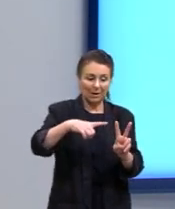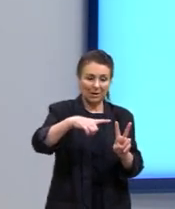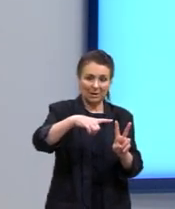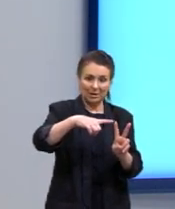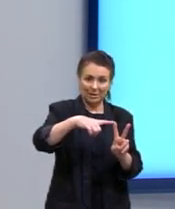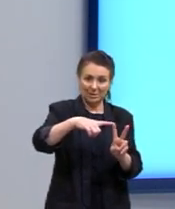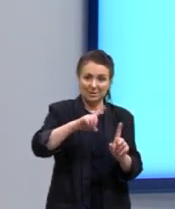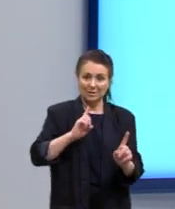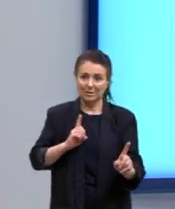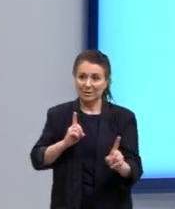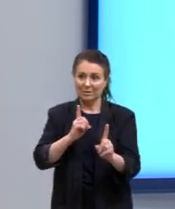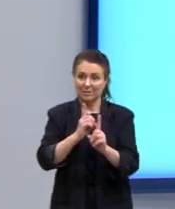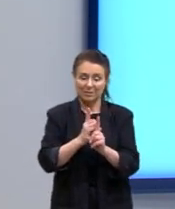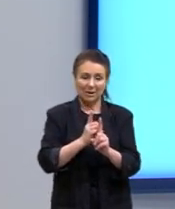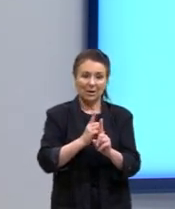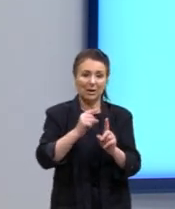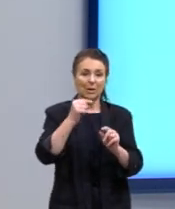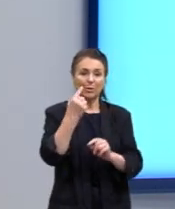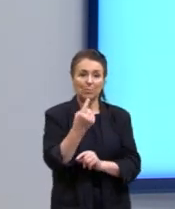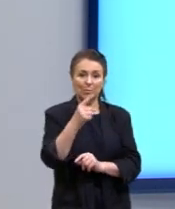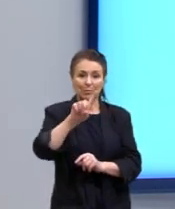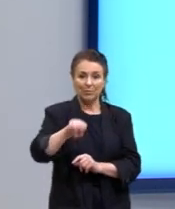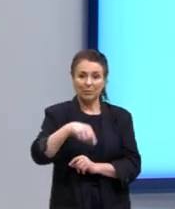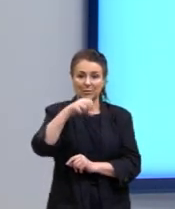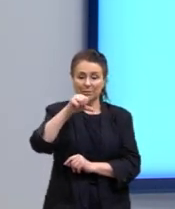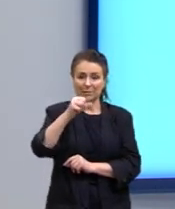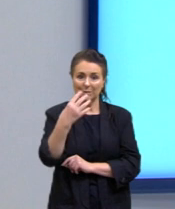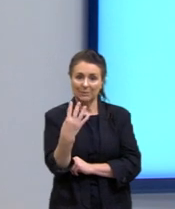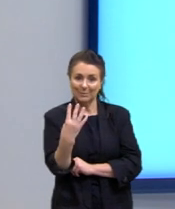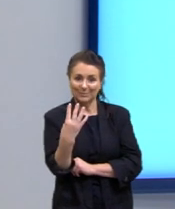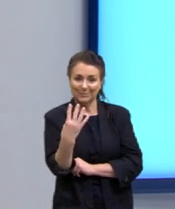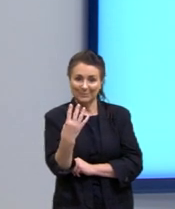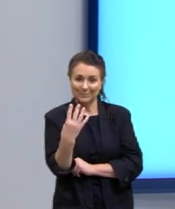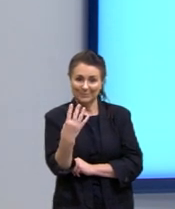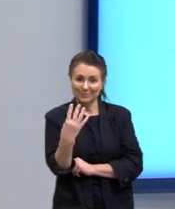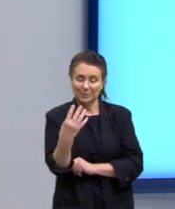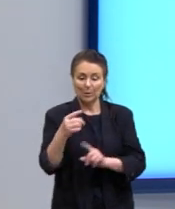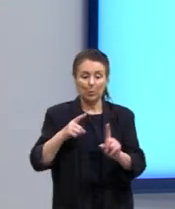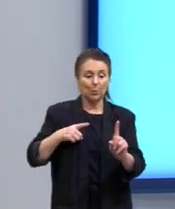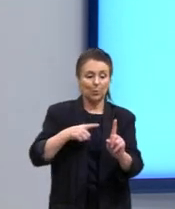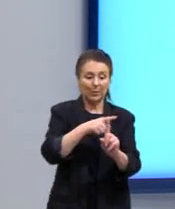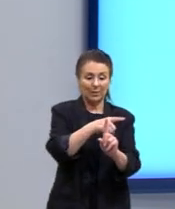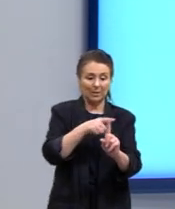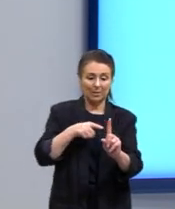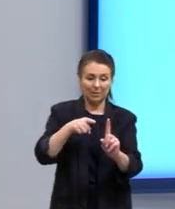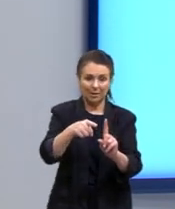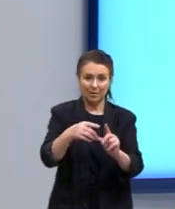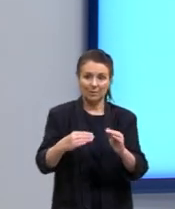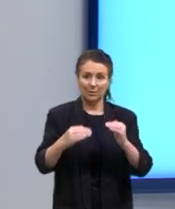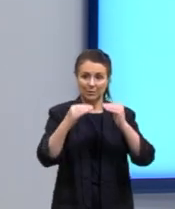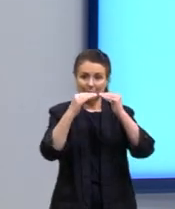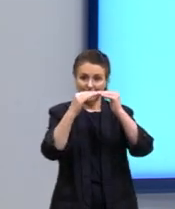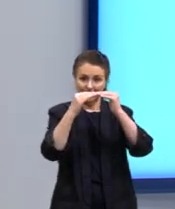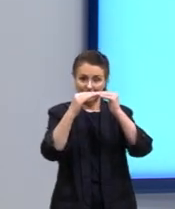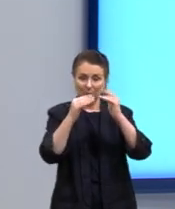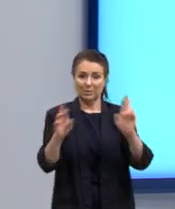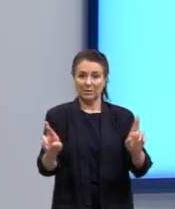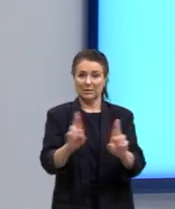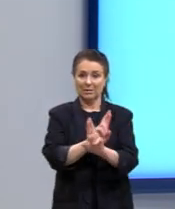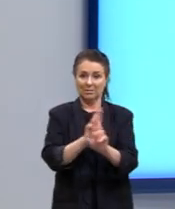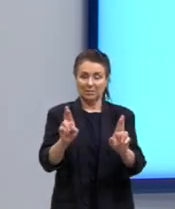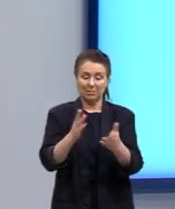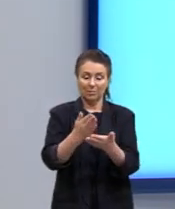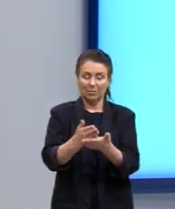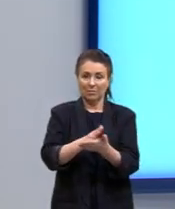e Chegamos em 1,94 então o desvio padrão em relação né